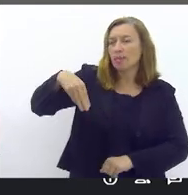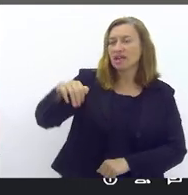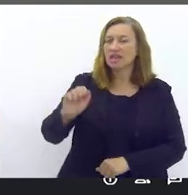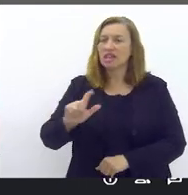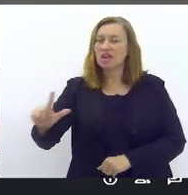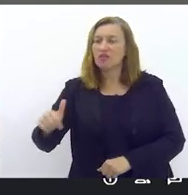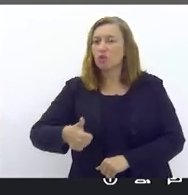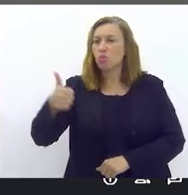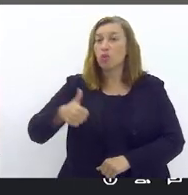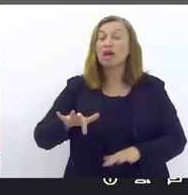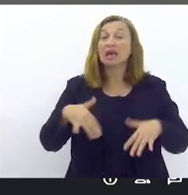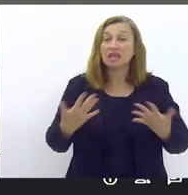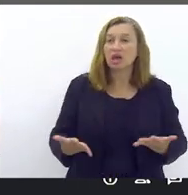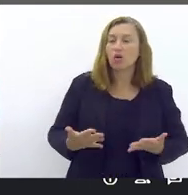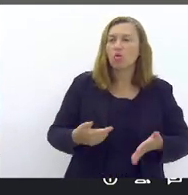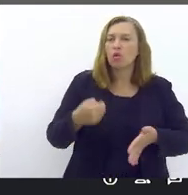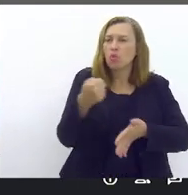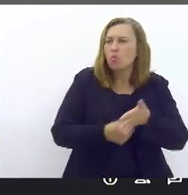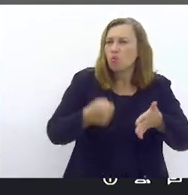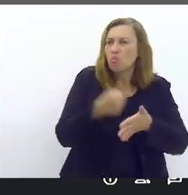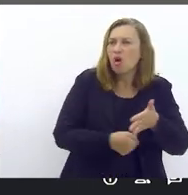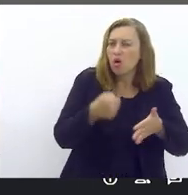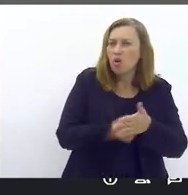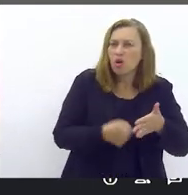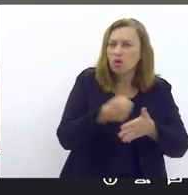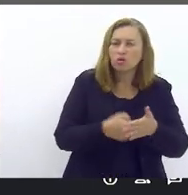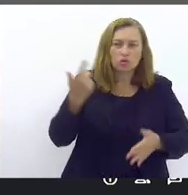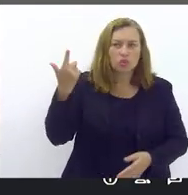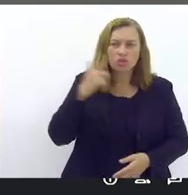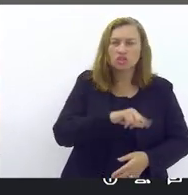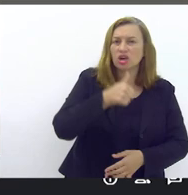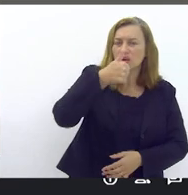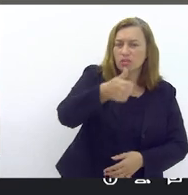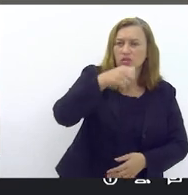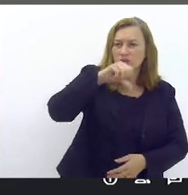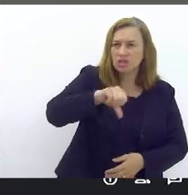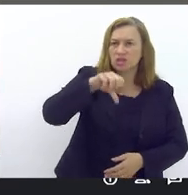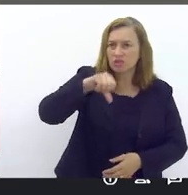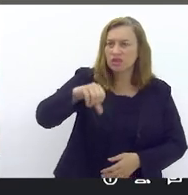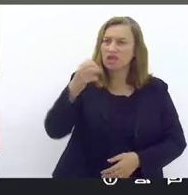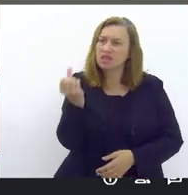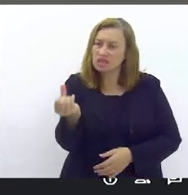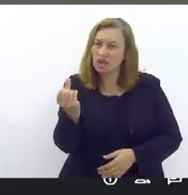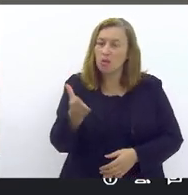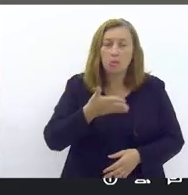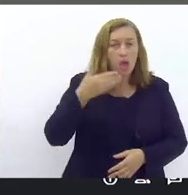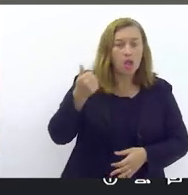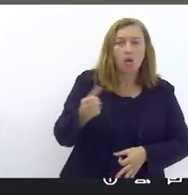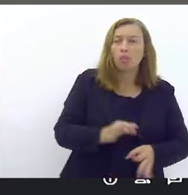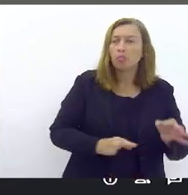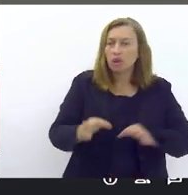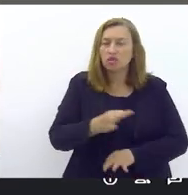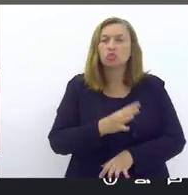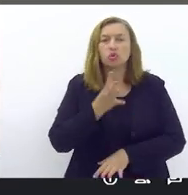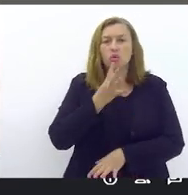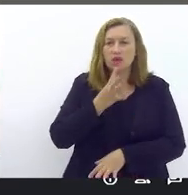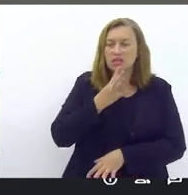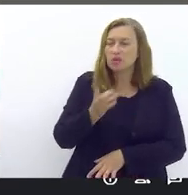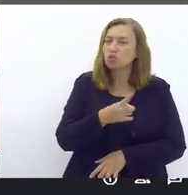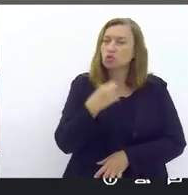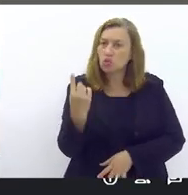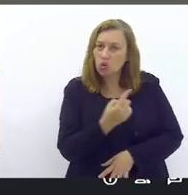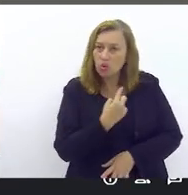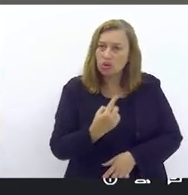foi conquistado em 1986, que é um dos melhores planos que a gente já conhece,